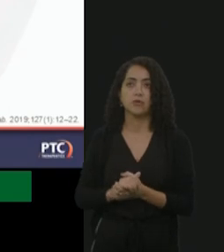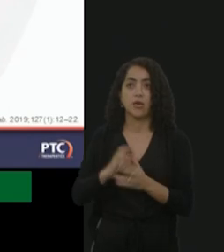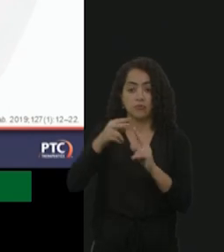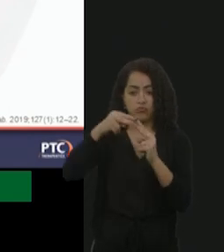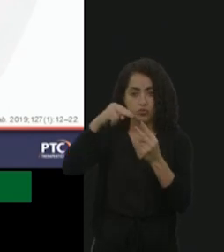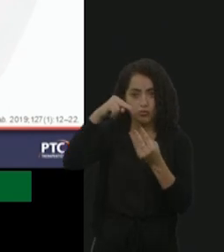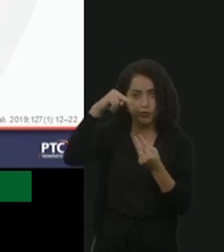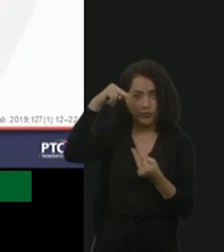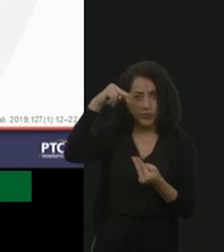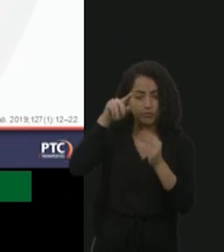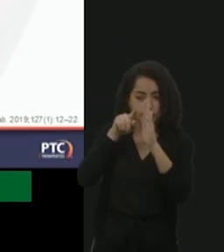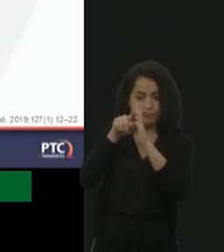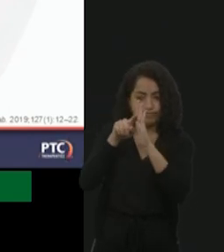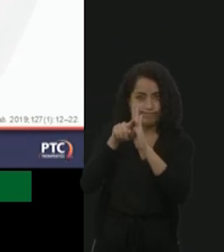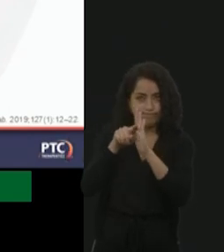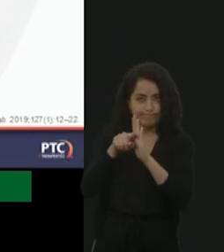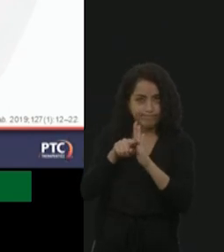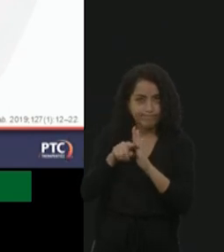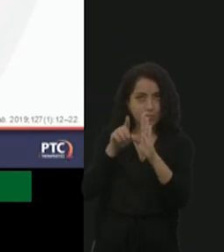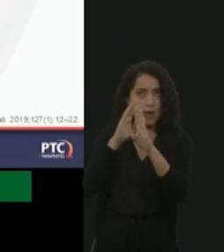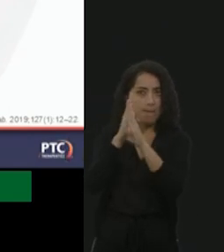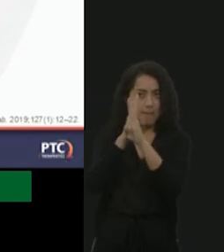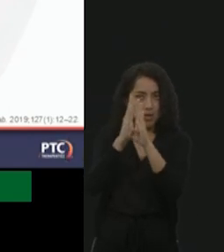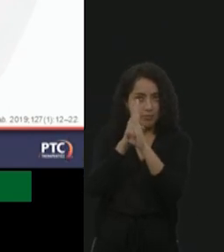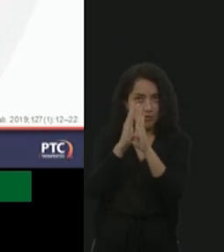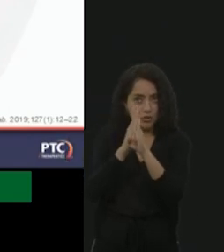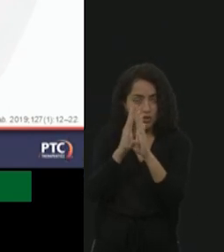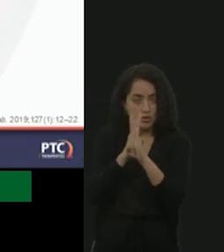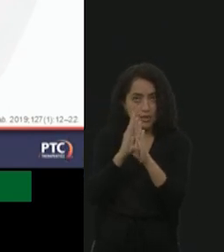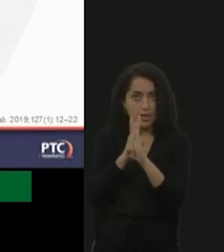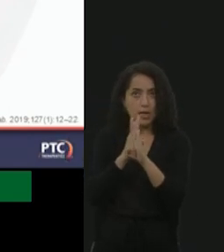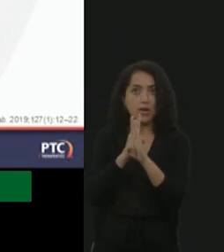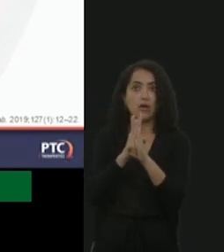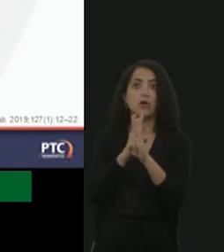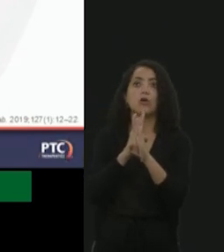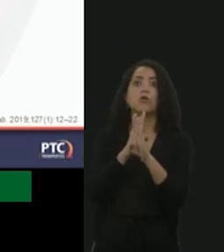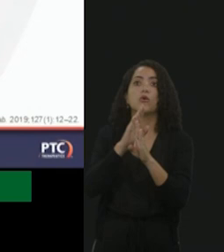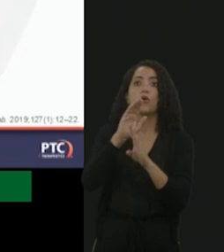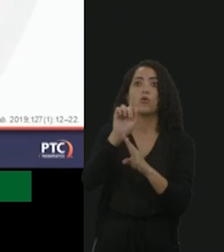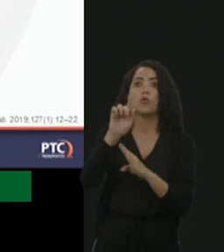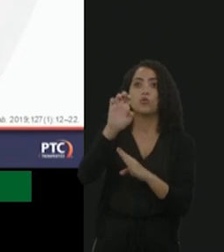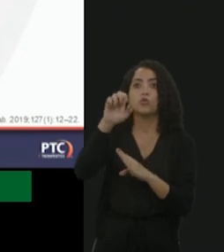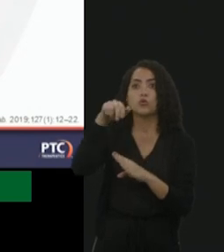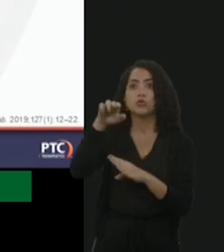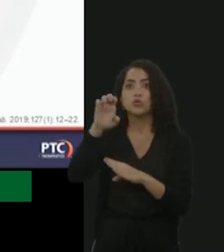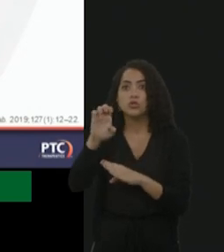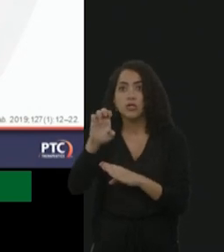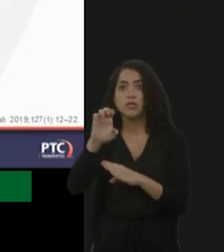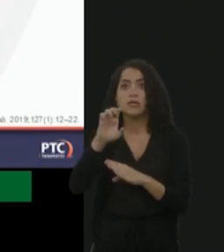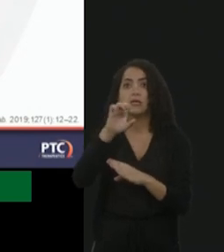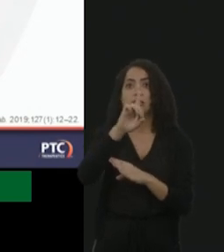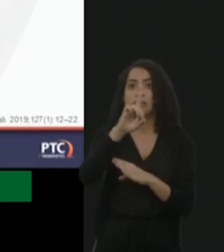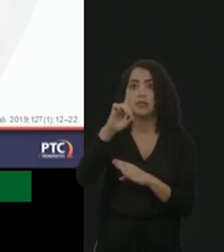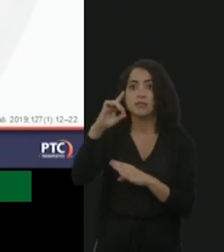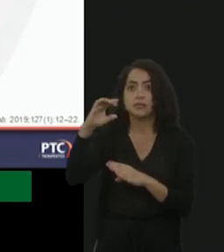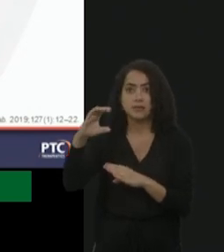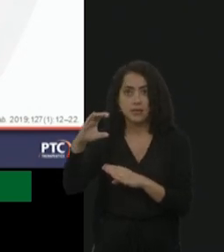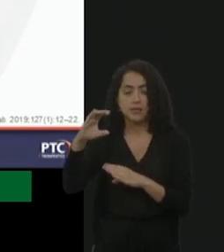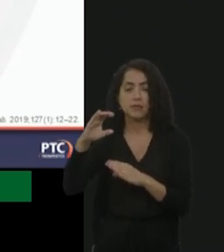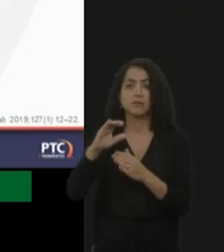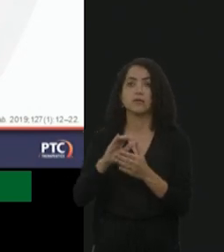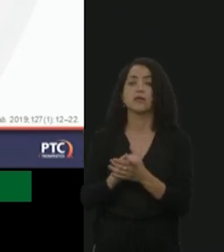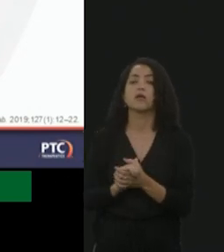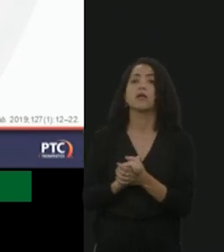né? Então, um exame genético para investigar o gene DDC. Seja gene único, seja um painel de genes, que é uma maneira mais interessante,